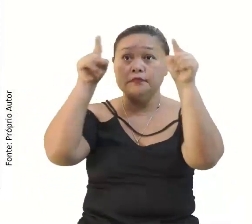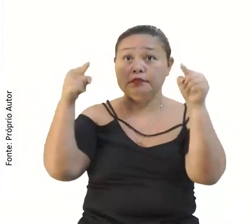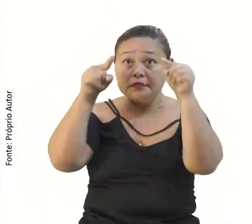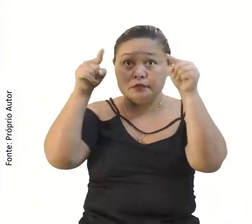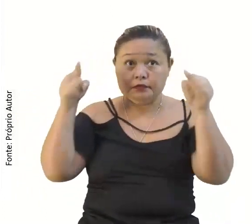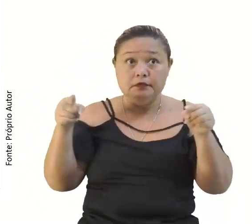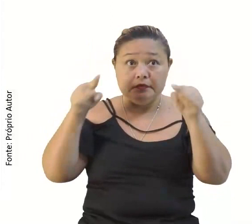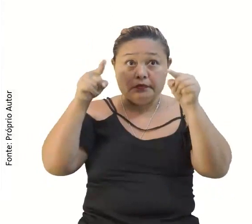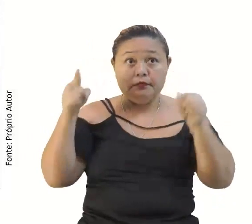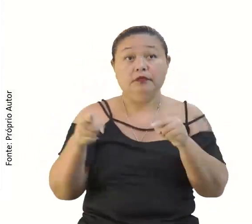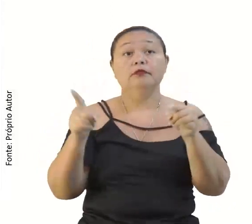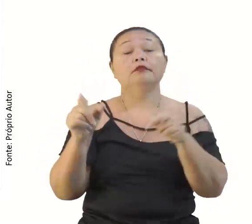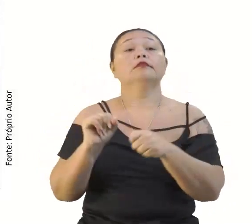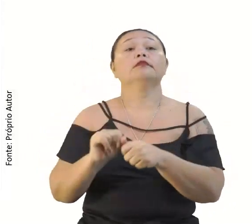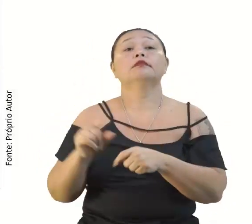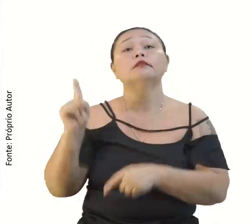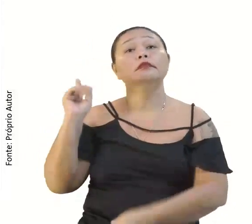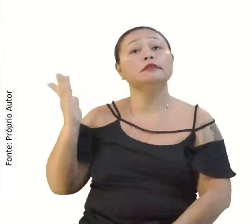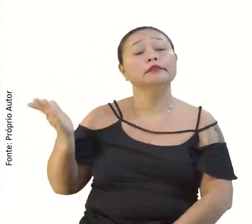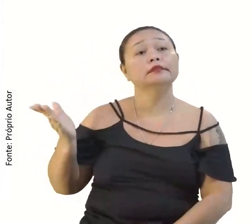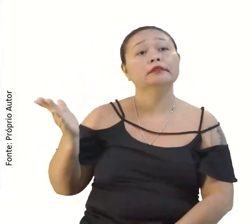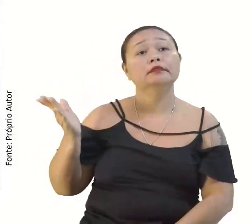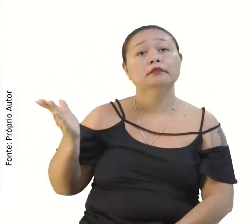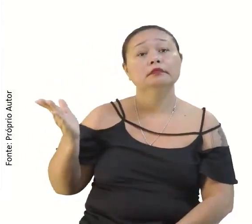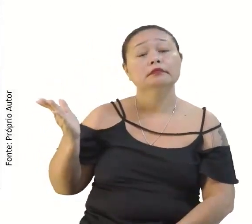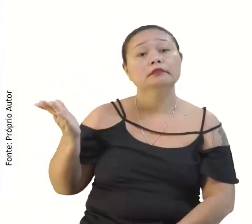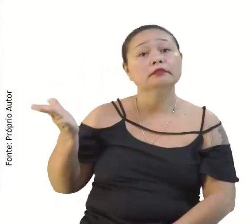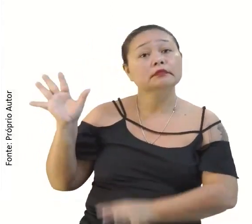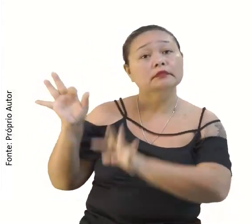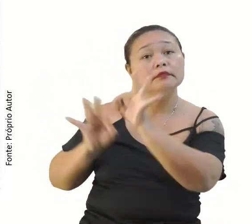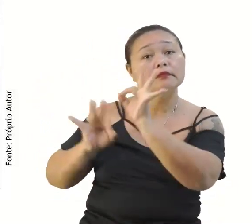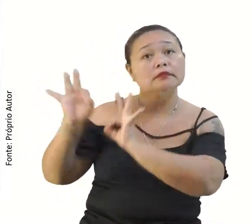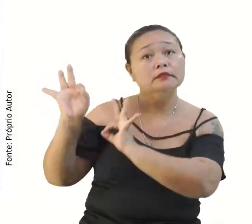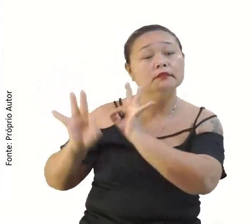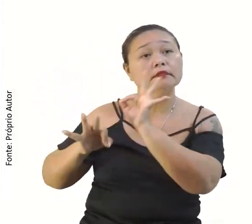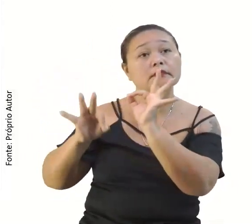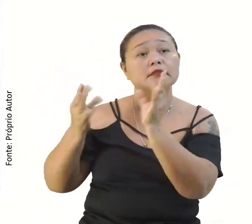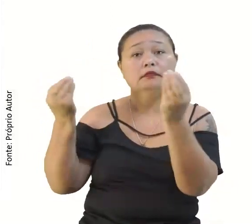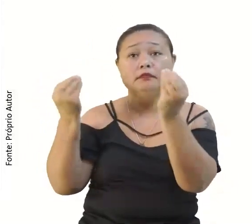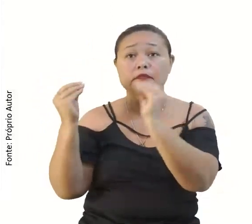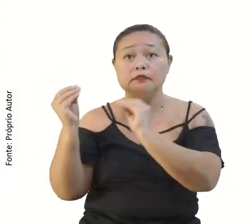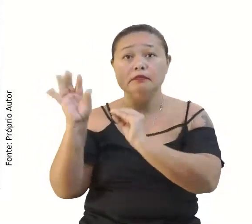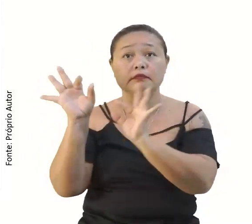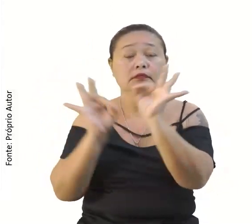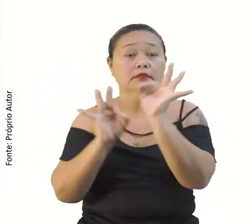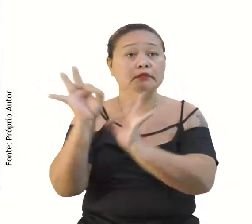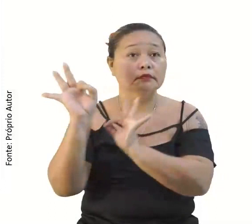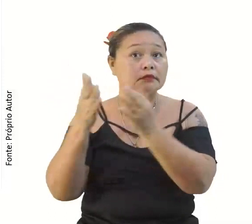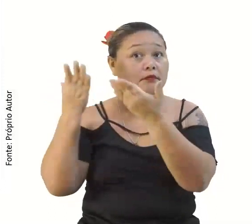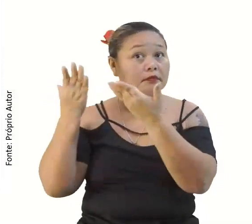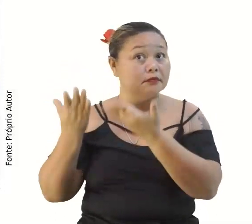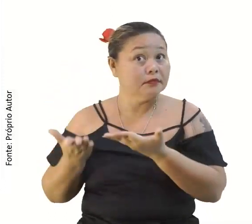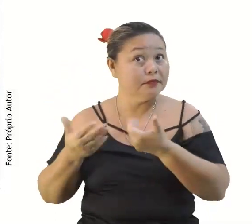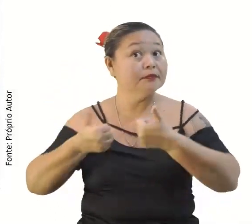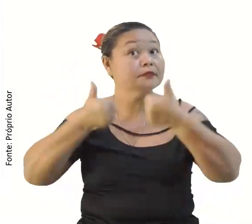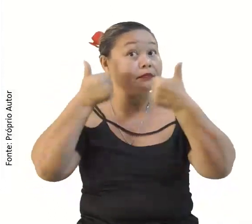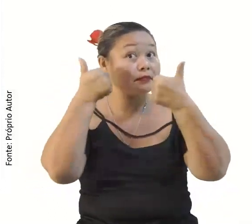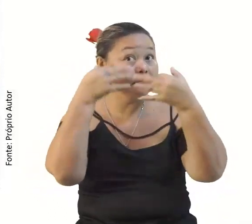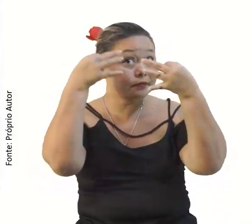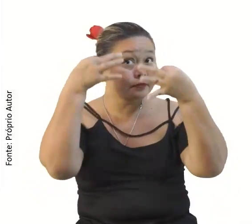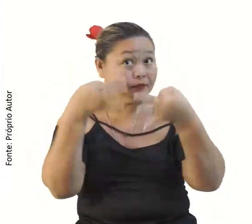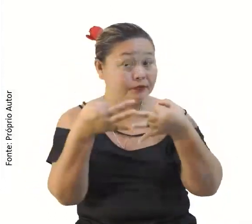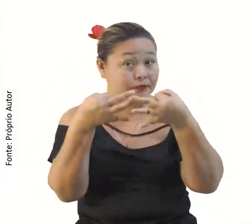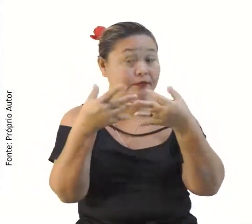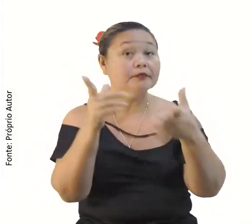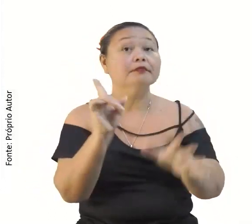menos 2 com menos 1, menos 1 com 0. Já está formado os pares ordenados aqui. Beleza. Certo? Vamos